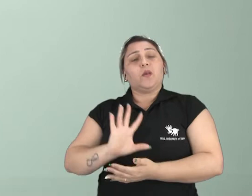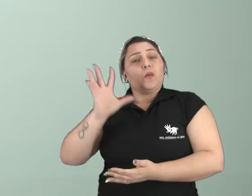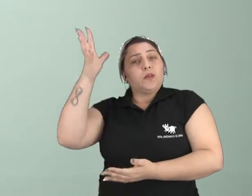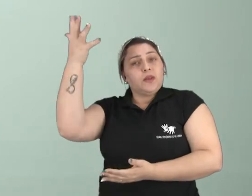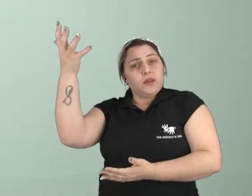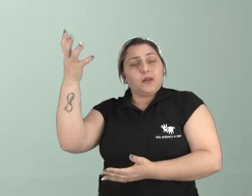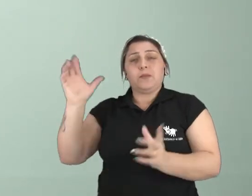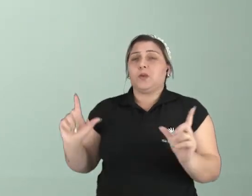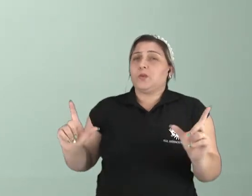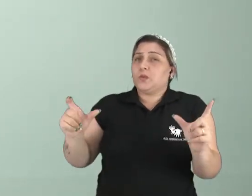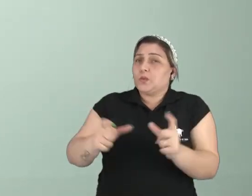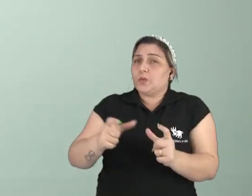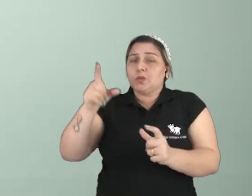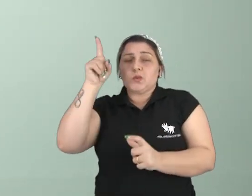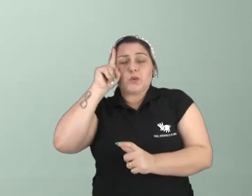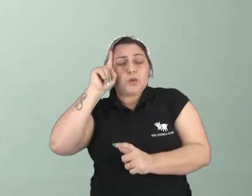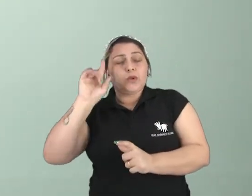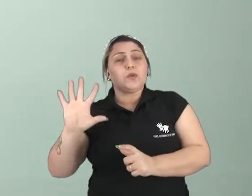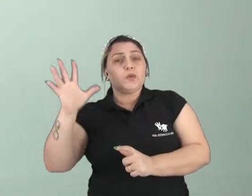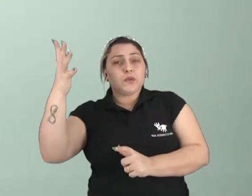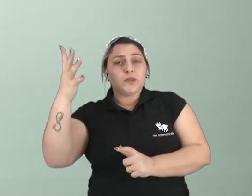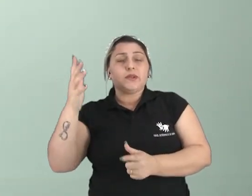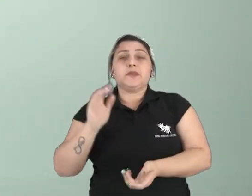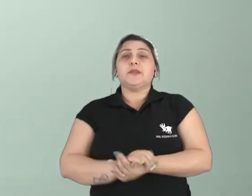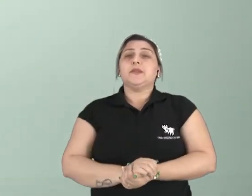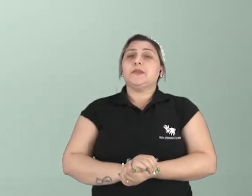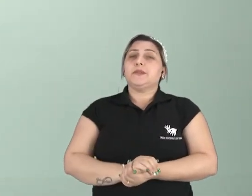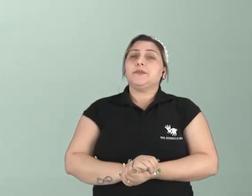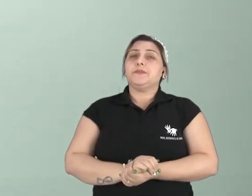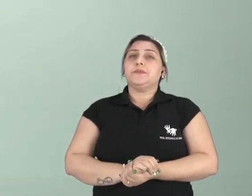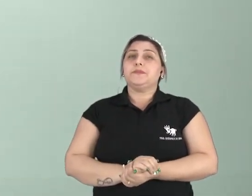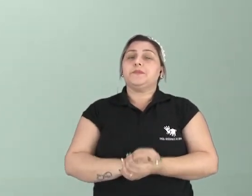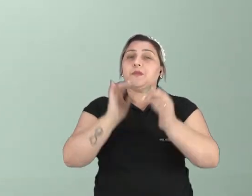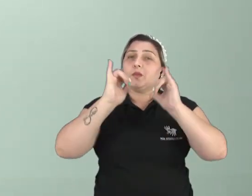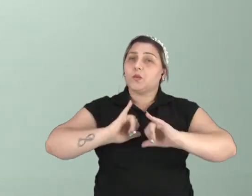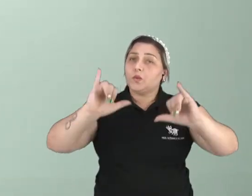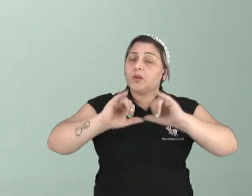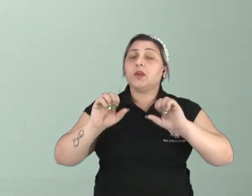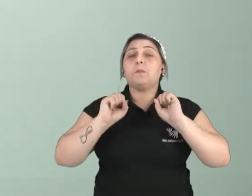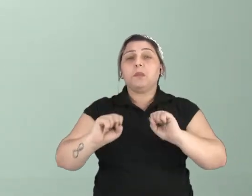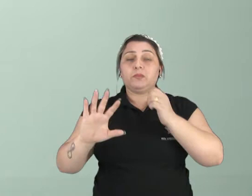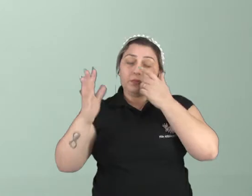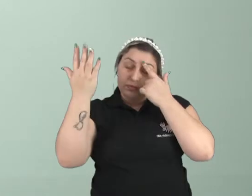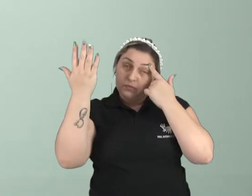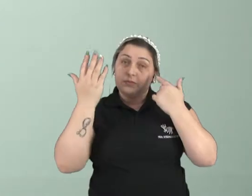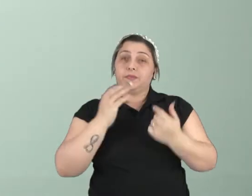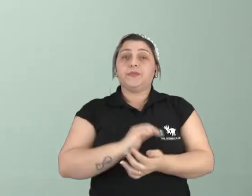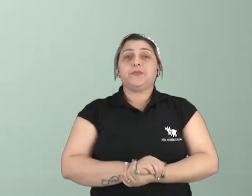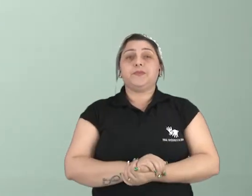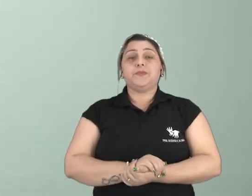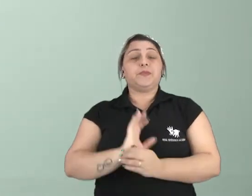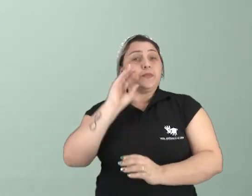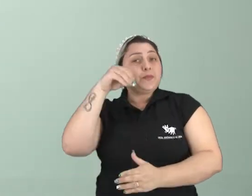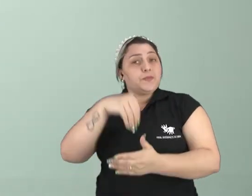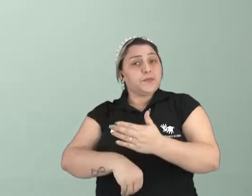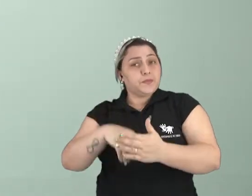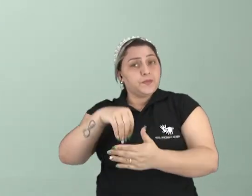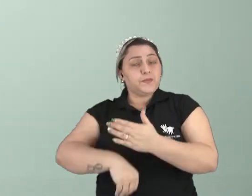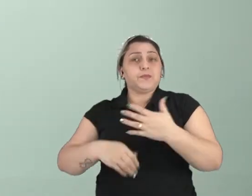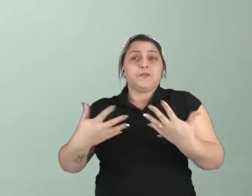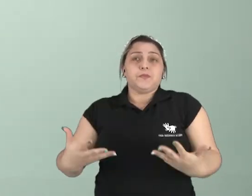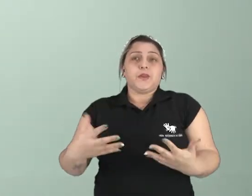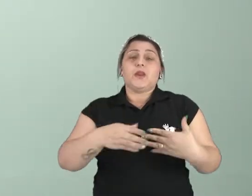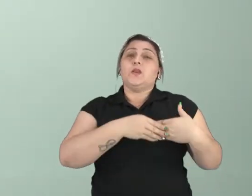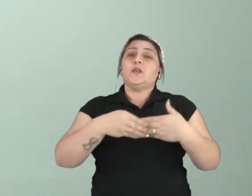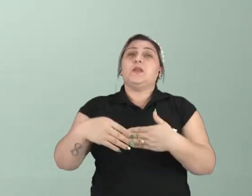acontecem assim todos os dias, a todo momento, tá certo? Notícias podem estar acontecendo. Então é dentro dessa perspectiva. E